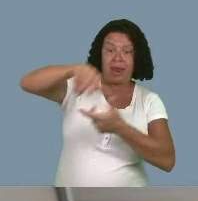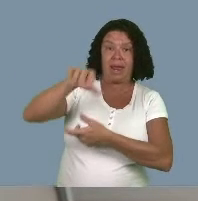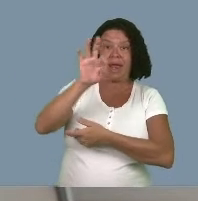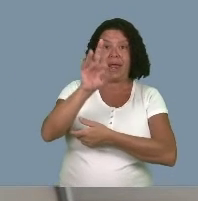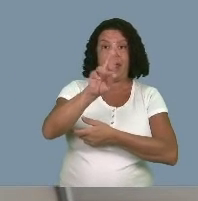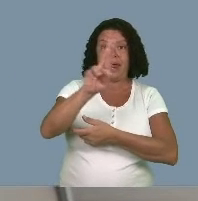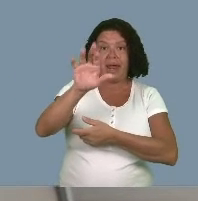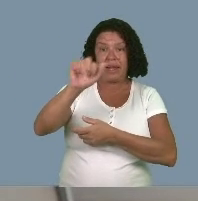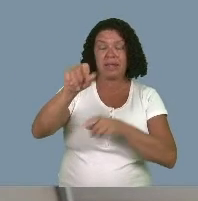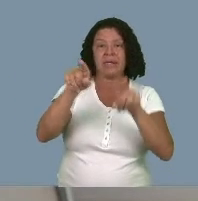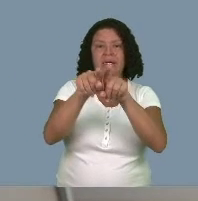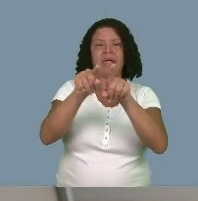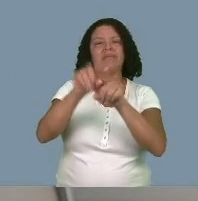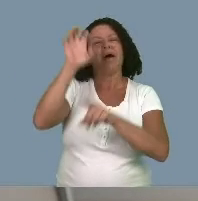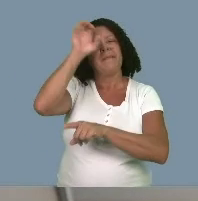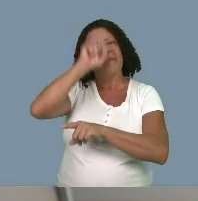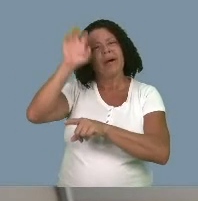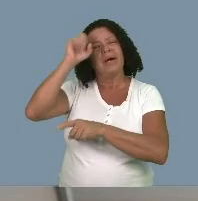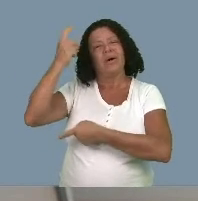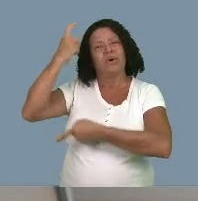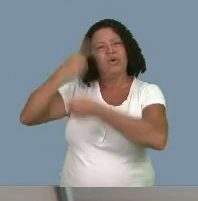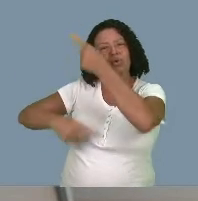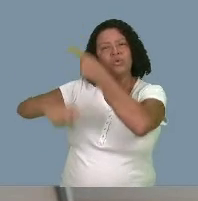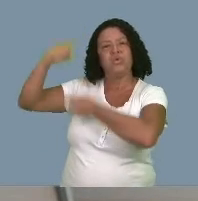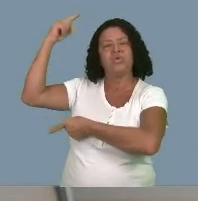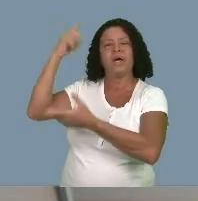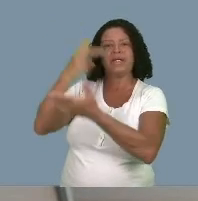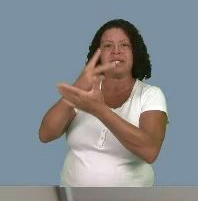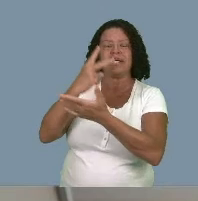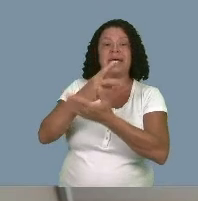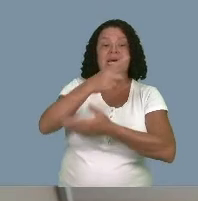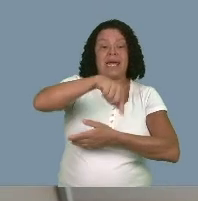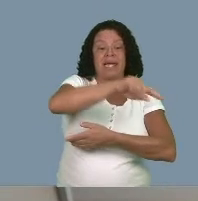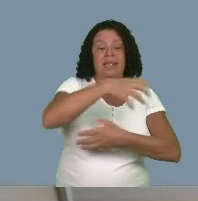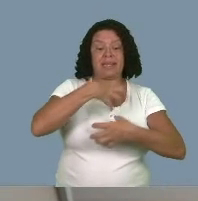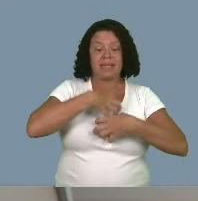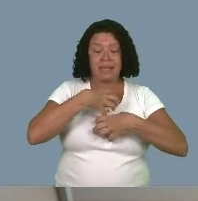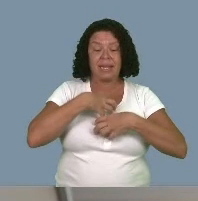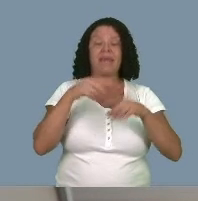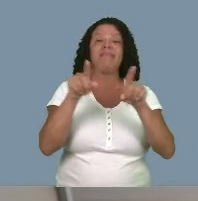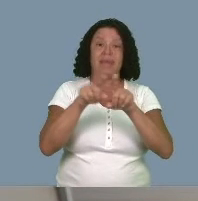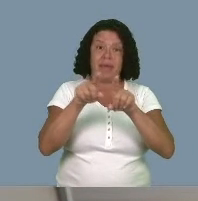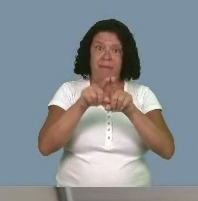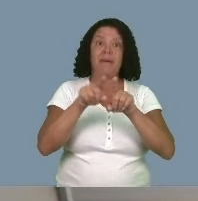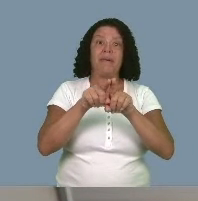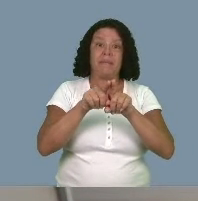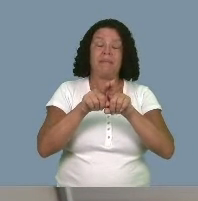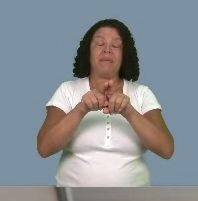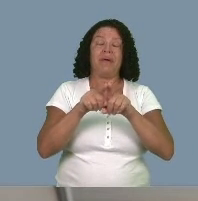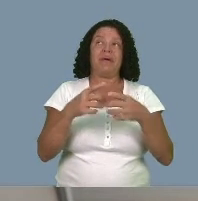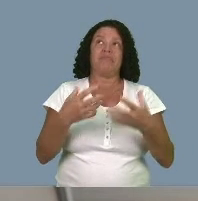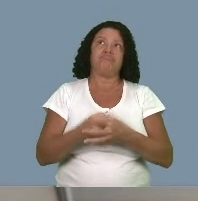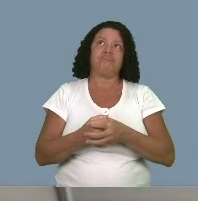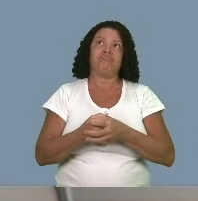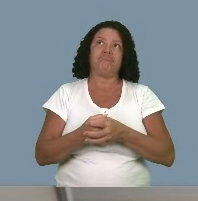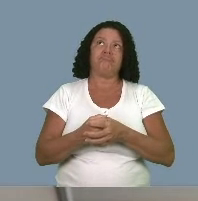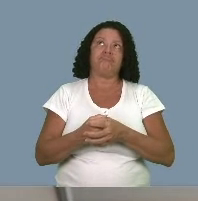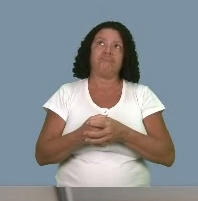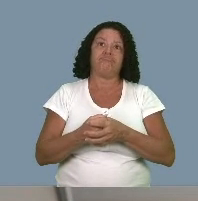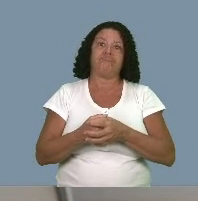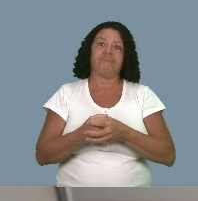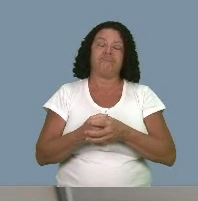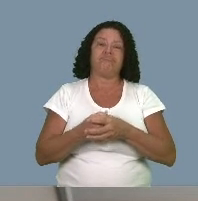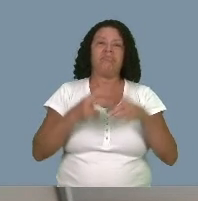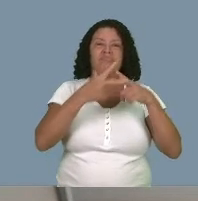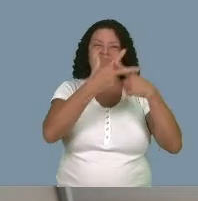de aprendizagem, de evolução constante, mas também com a necessidade de resgatar um pouco dos erros que cometemos numa